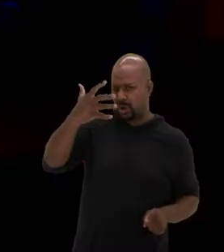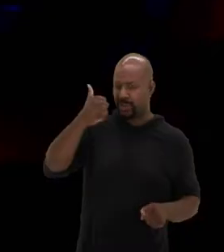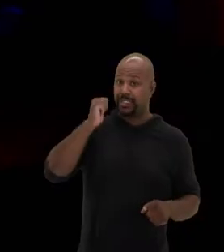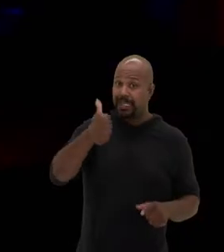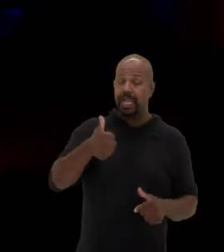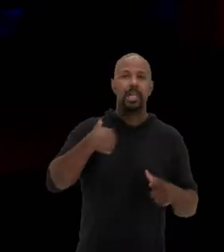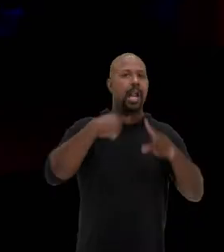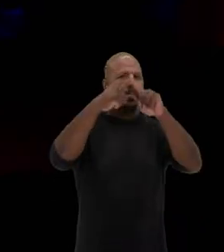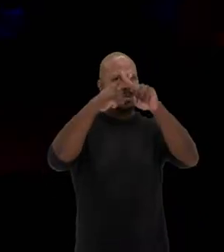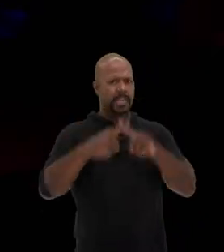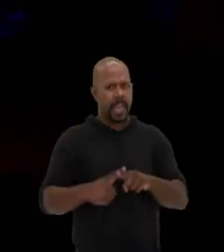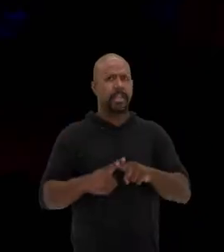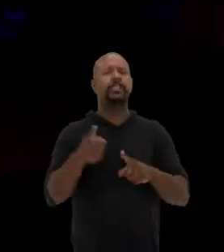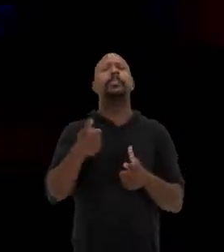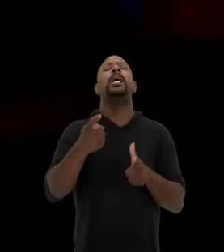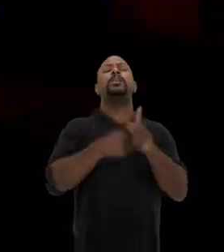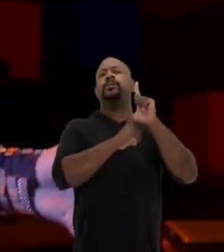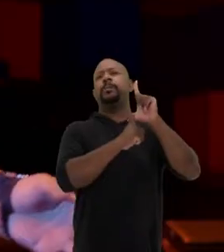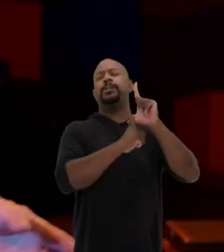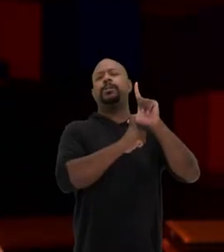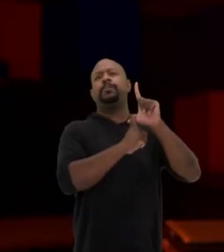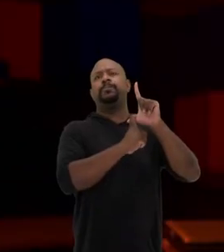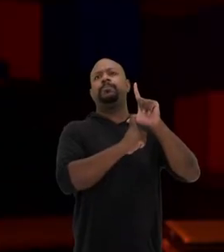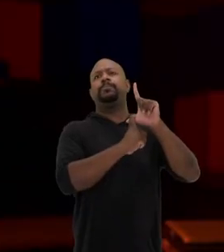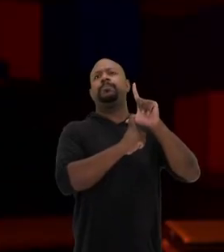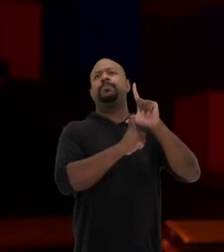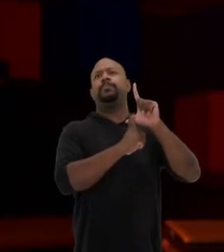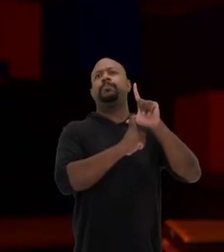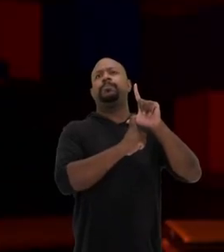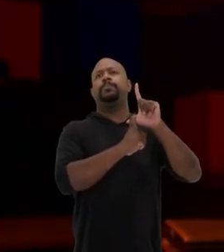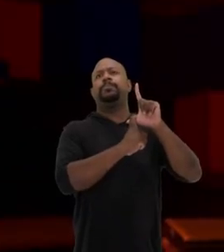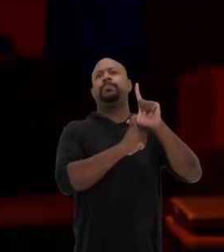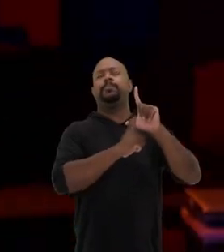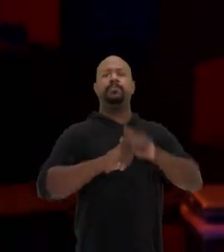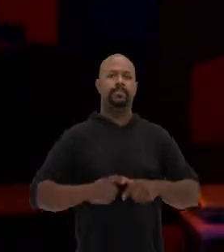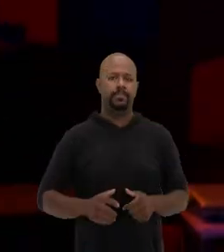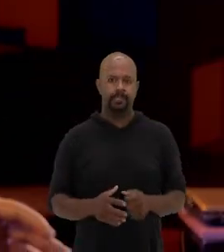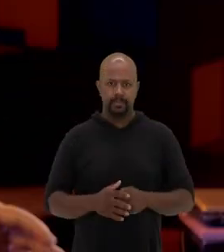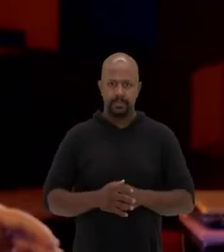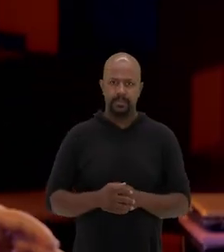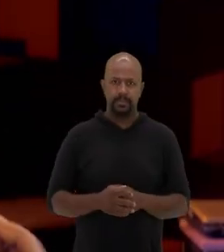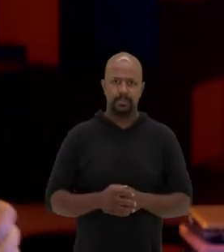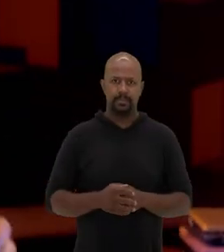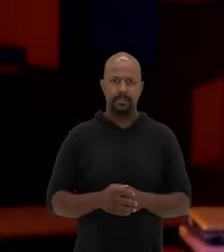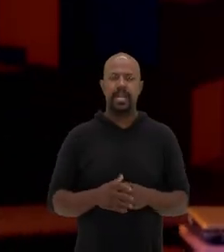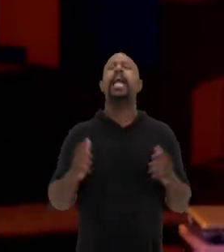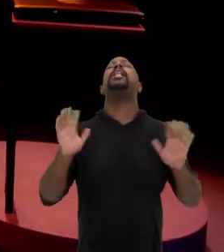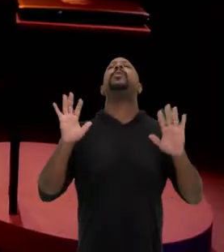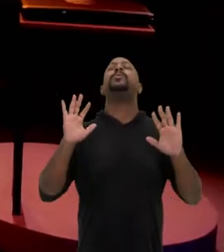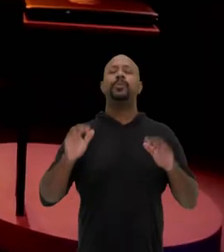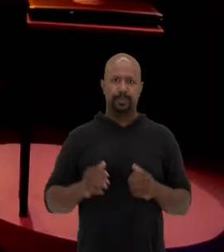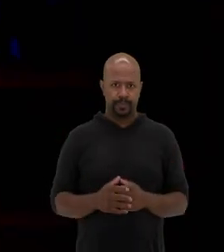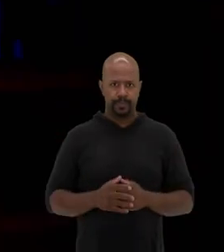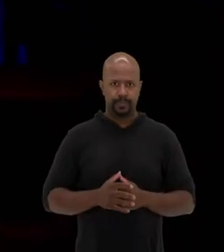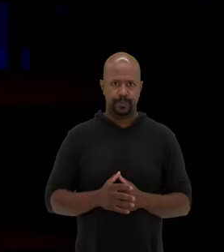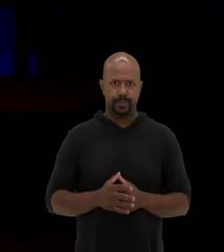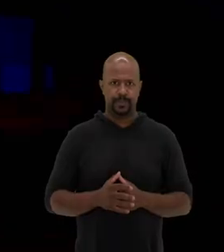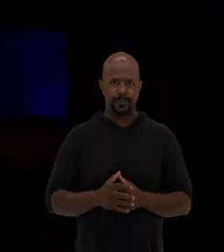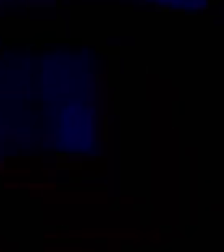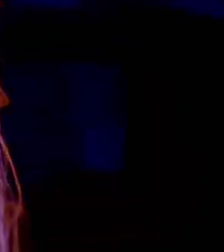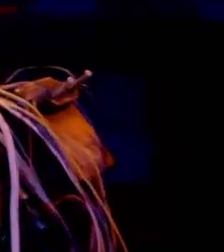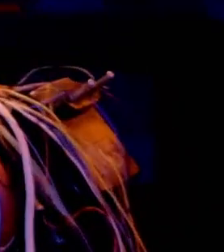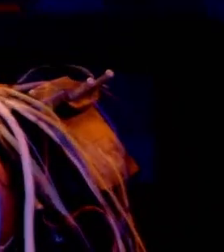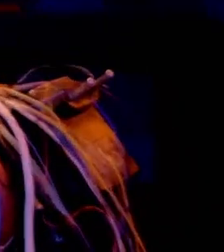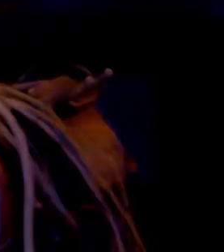soluções. O campeonato está suspenso. Ele faz expressões de contrariedade. Olha para o lado, sai e volta. Fecha